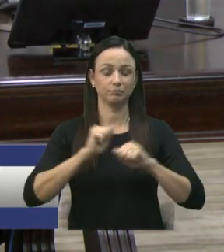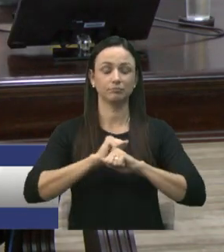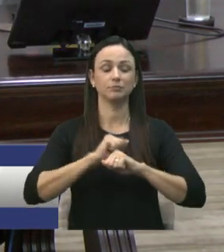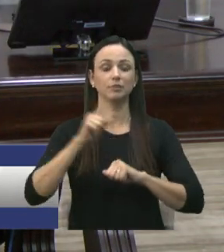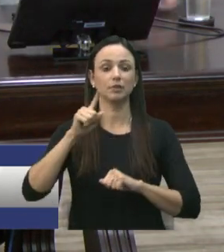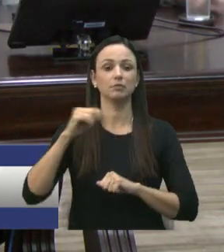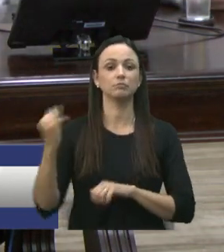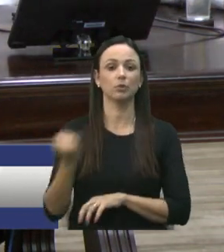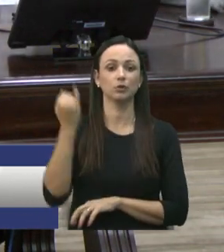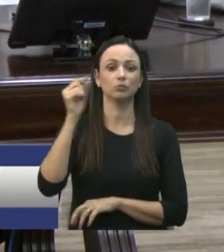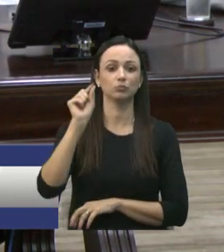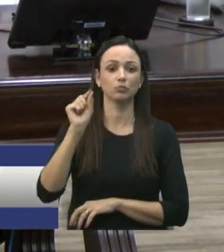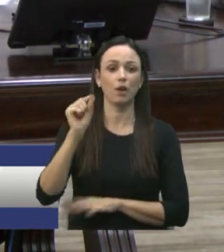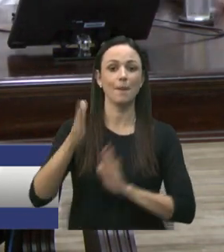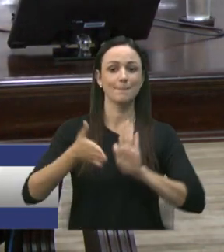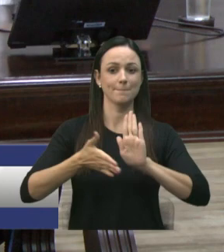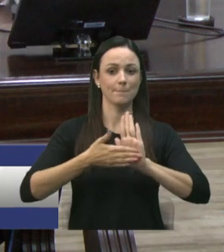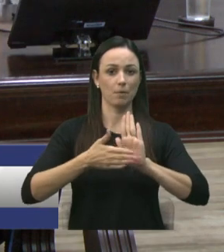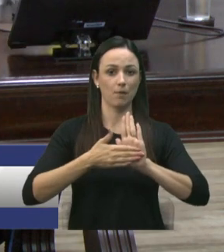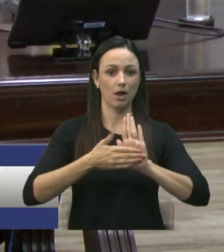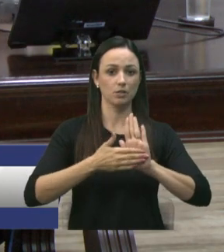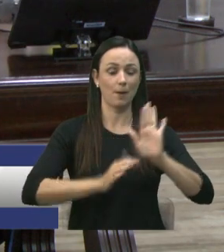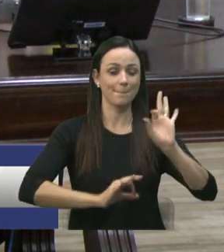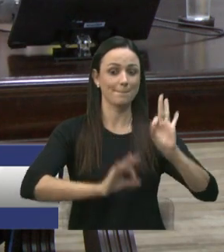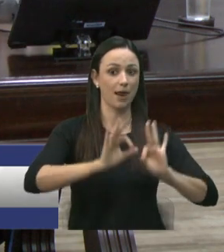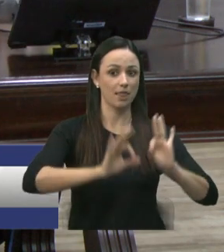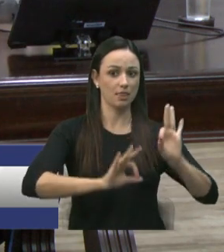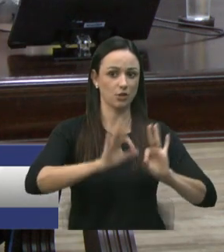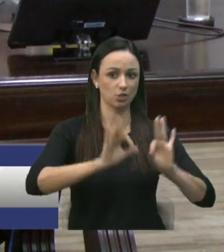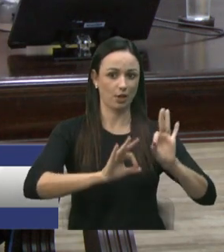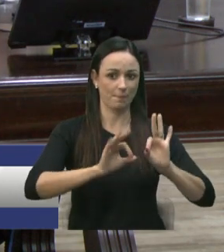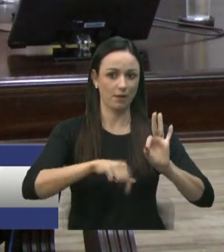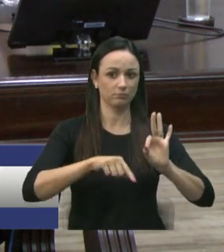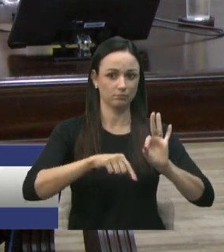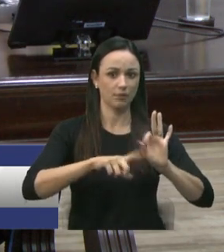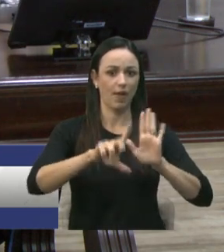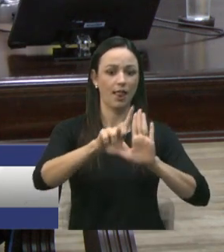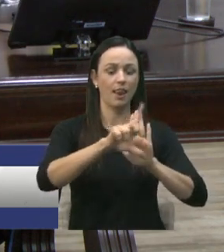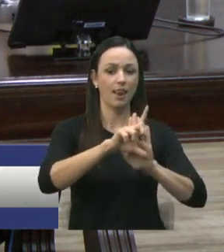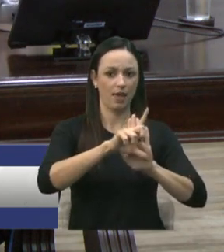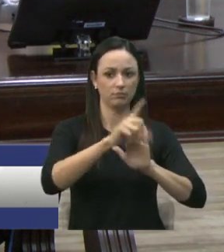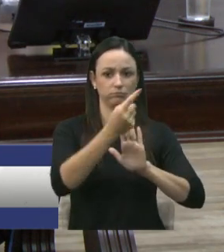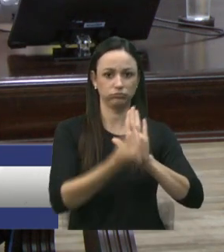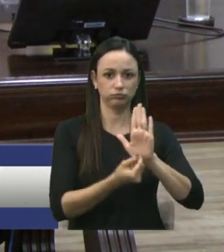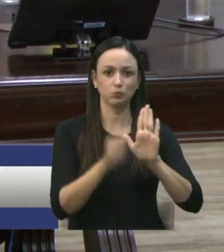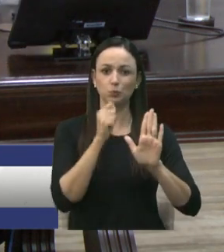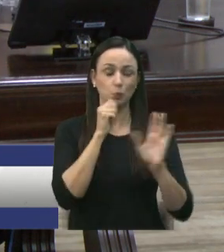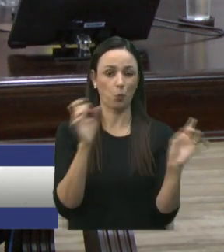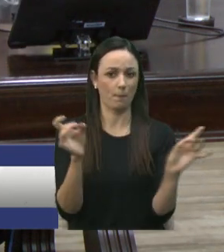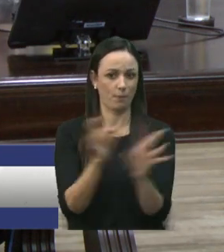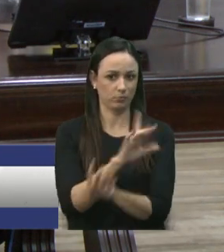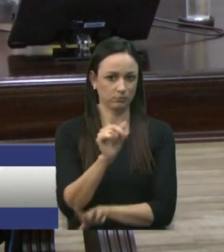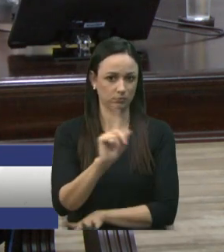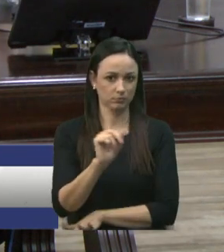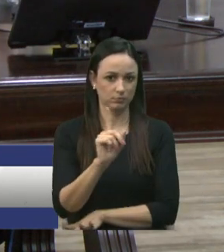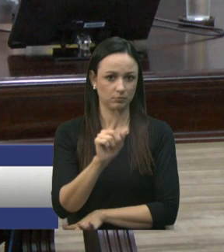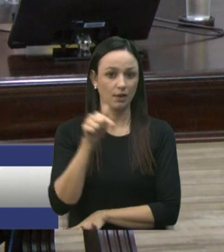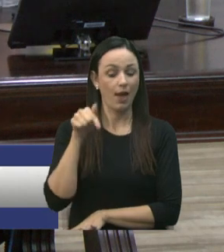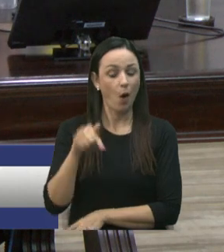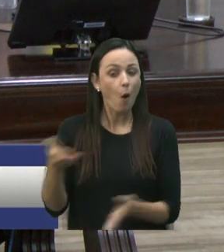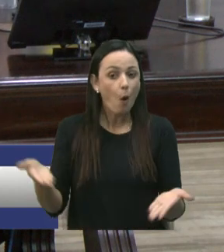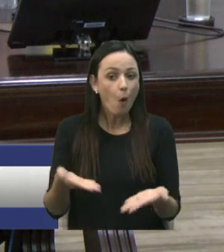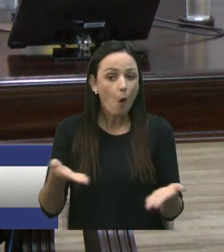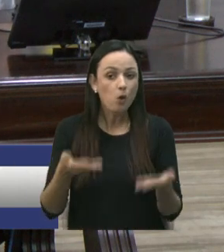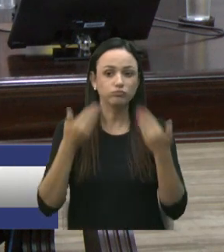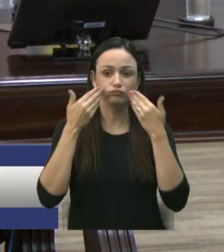que a proposta do planejamento da lei orçamentária ela não está conclusa ainda. Essa audiência